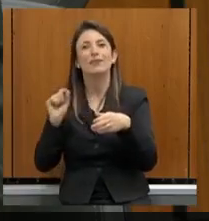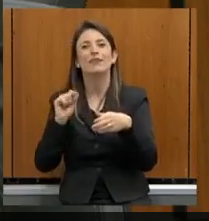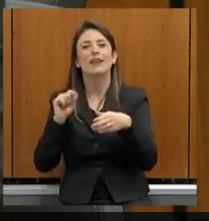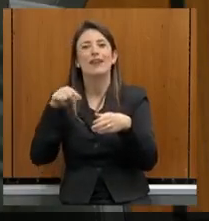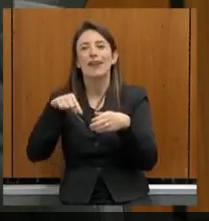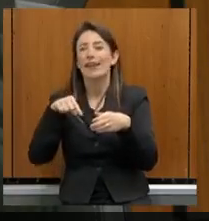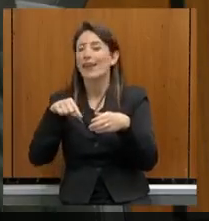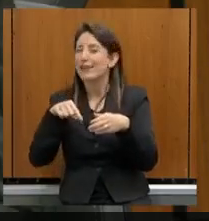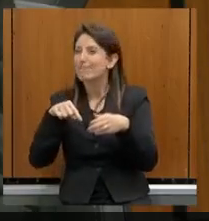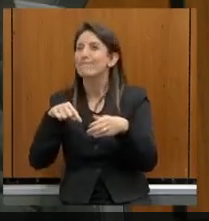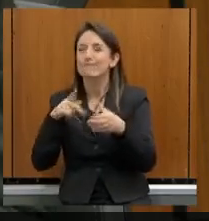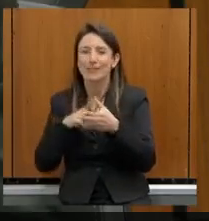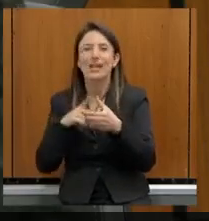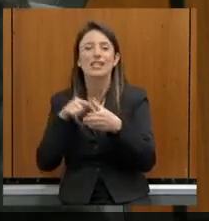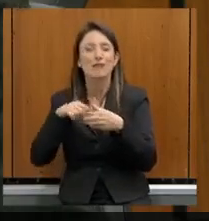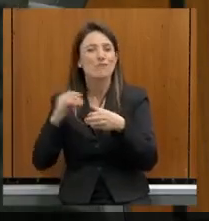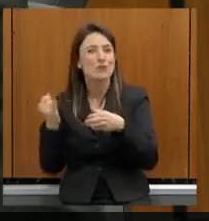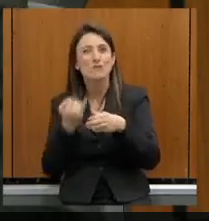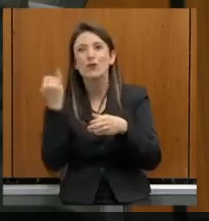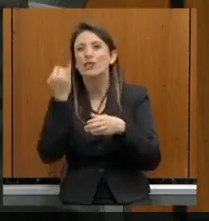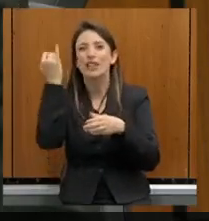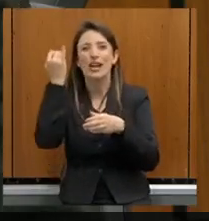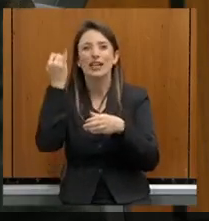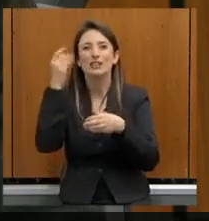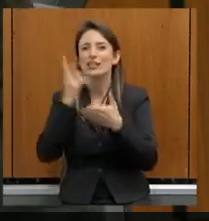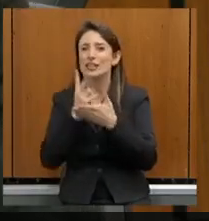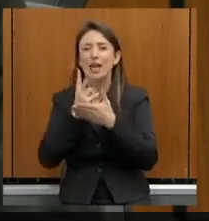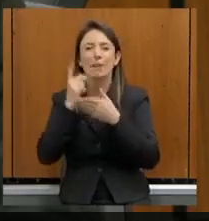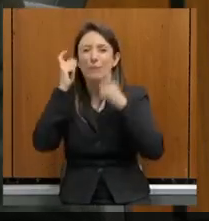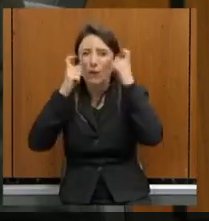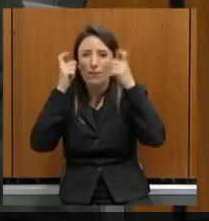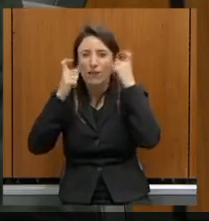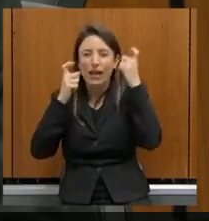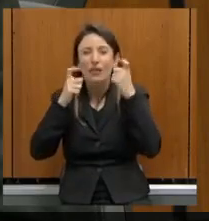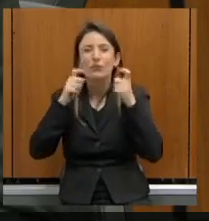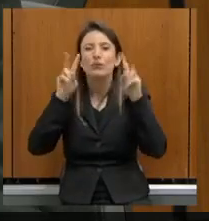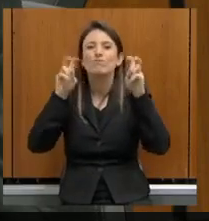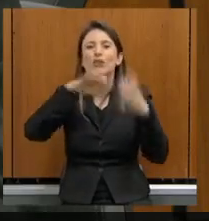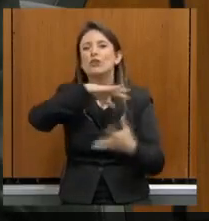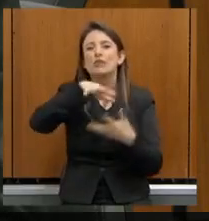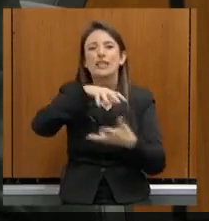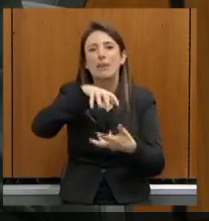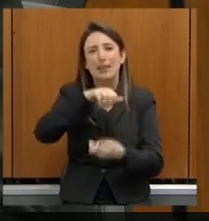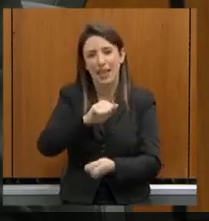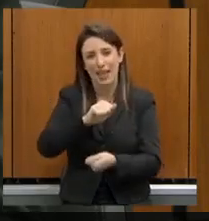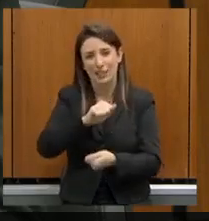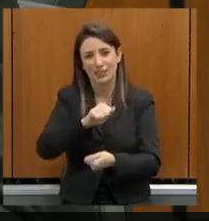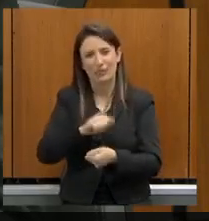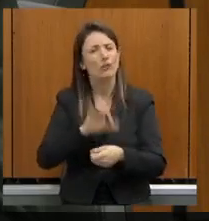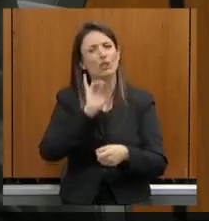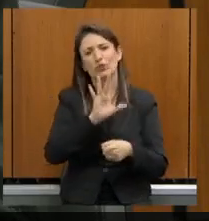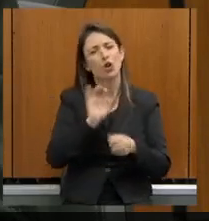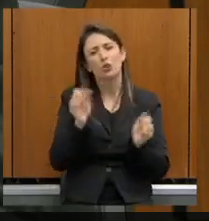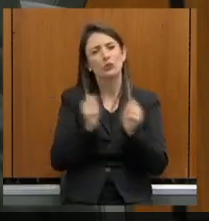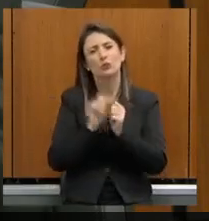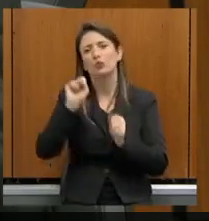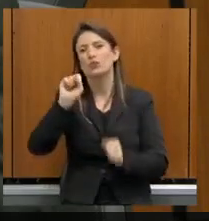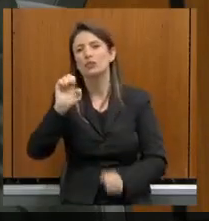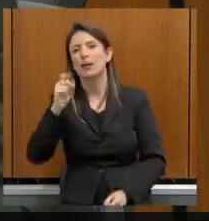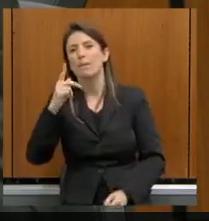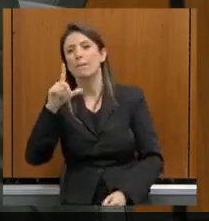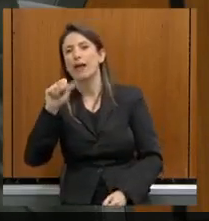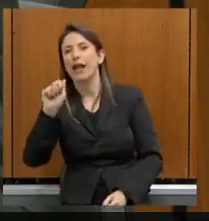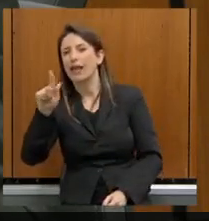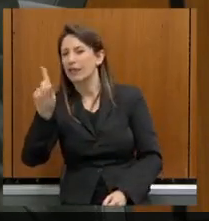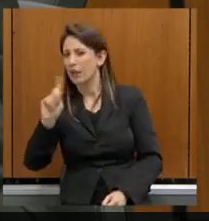importância fundamental que é a sustentabilidade então não só com a CEPLAG pode ficar tranquilo nós estamos